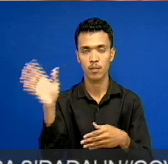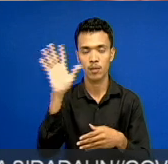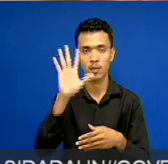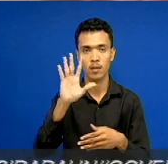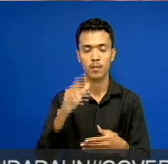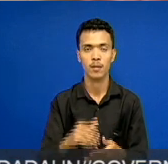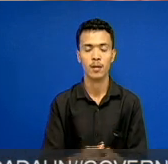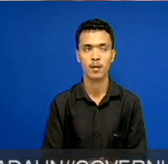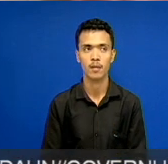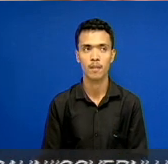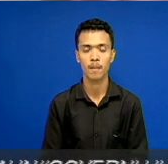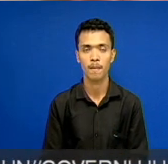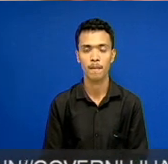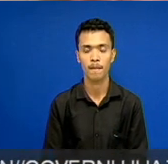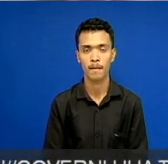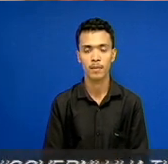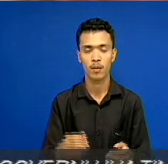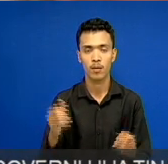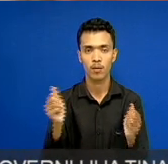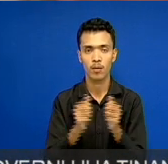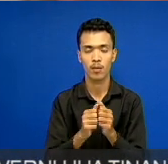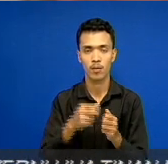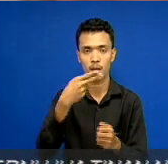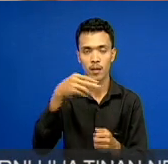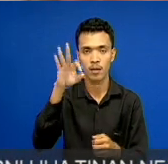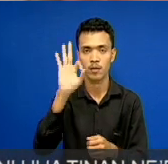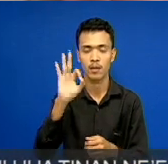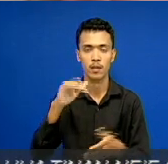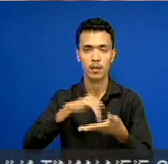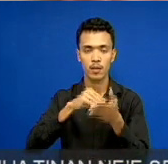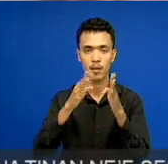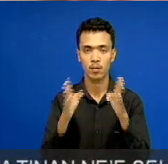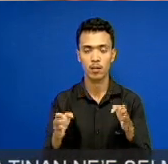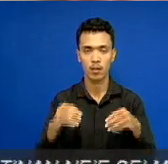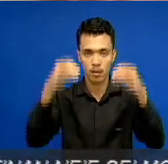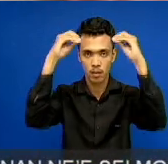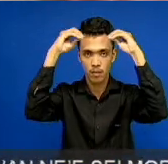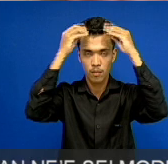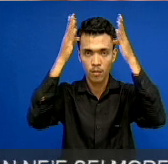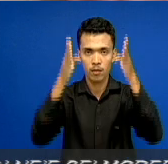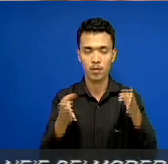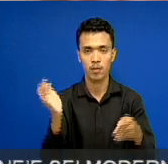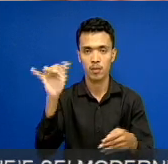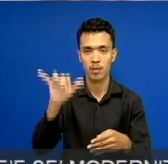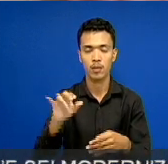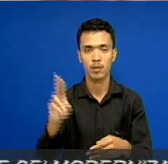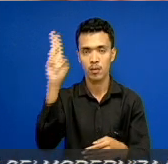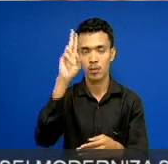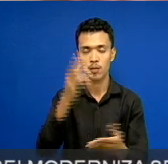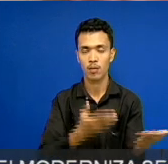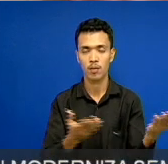husi berkoli maklori mai. Ho haris fati dala barak ami diha alunu sira profesor sira ida dakar ho ako be 50